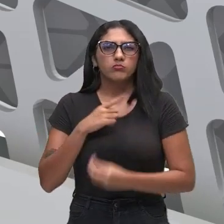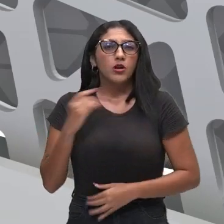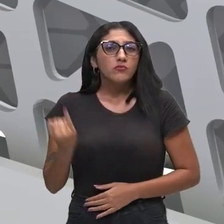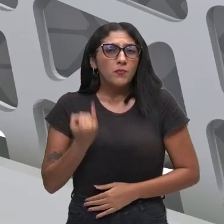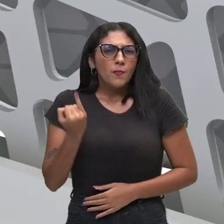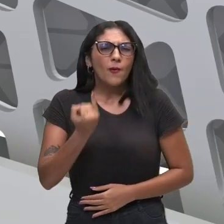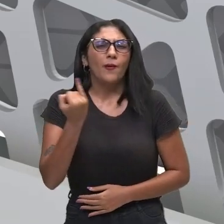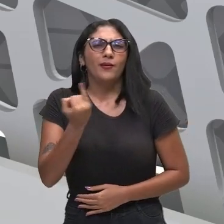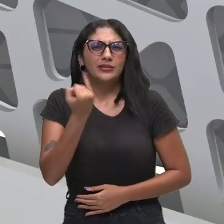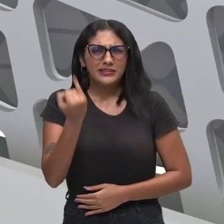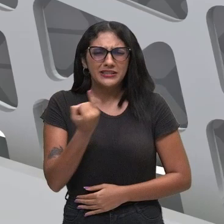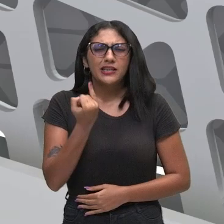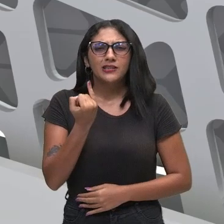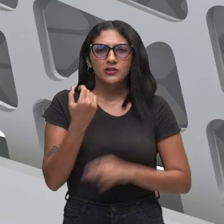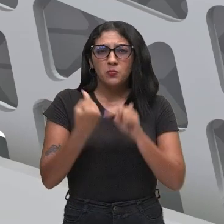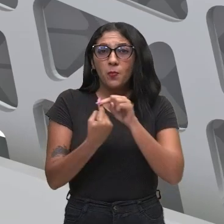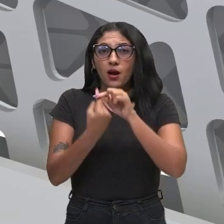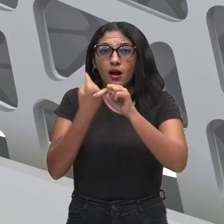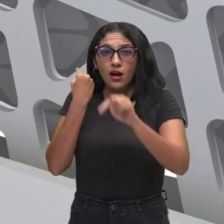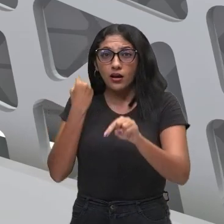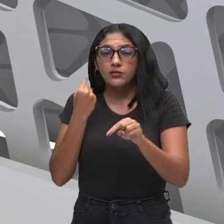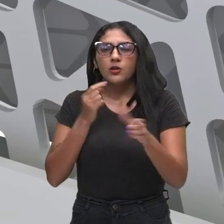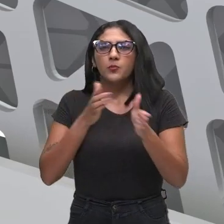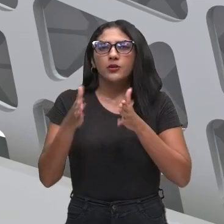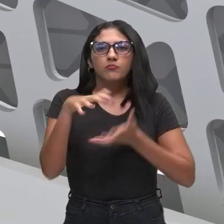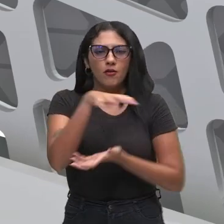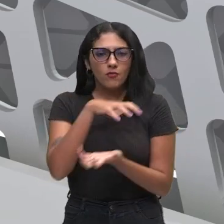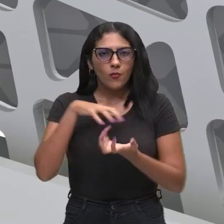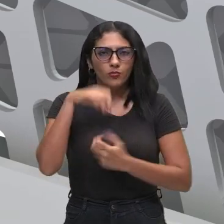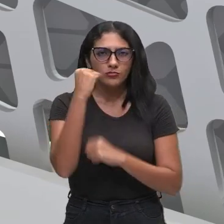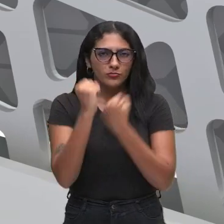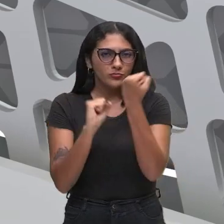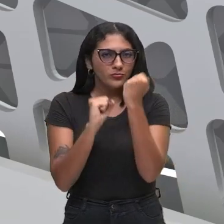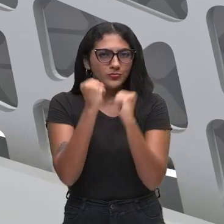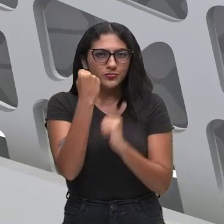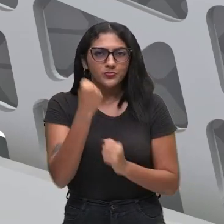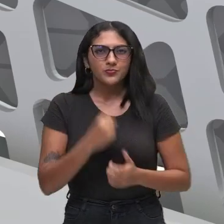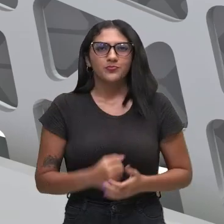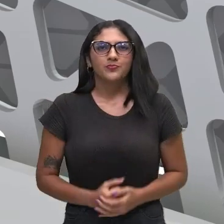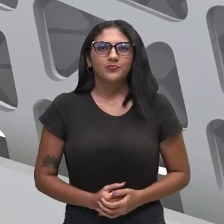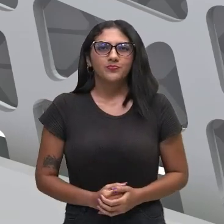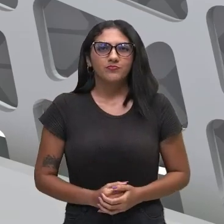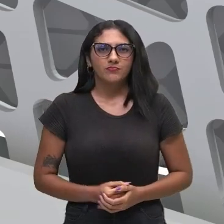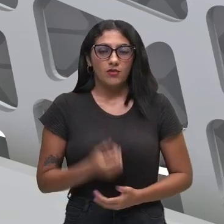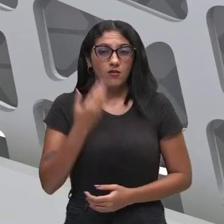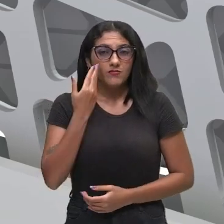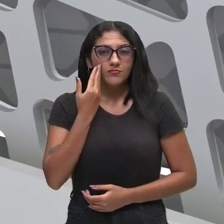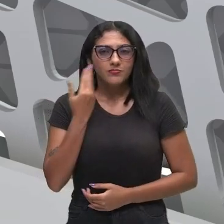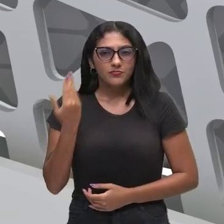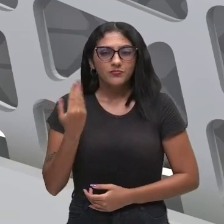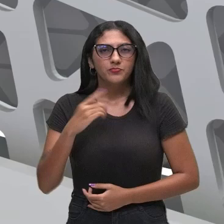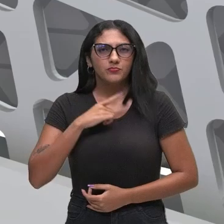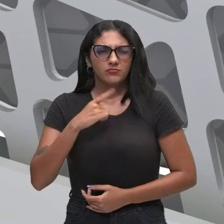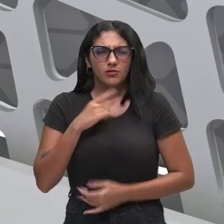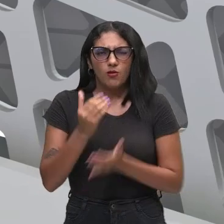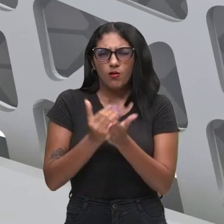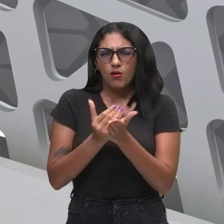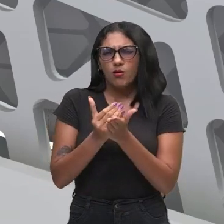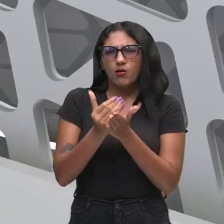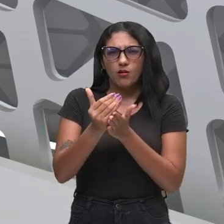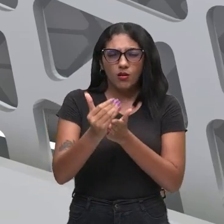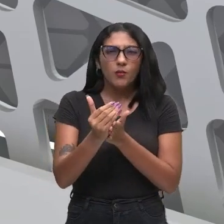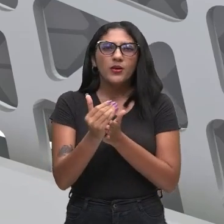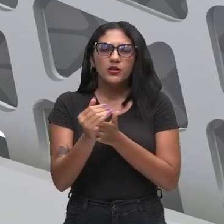lá, né, na época da Revolução Industrial. Vejam aí que lá no início, né,